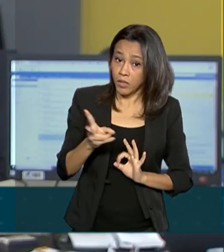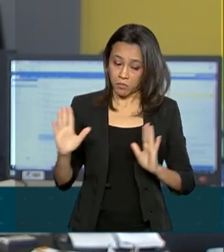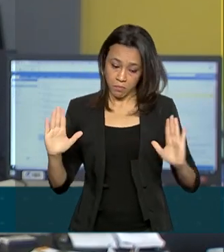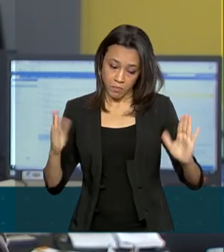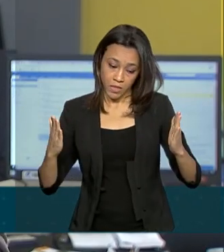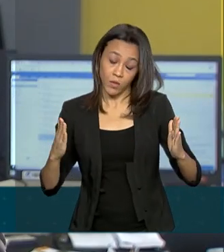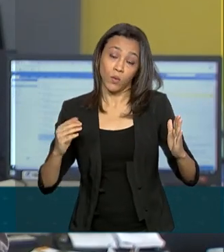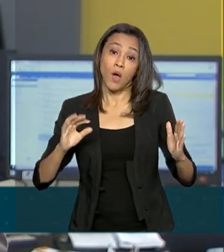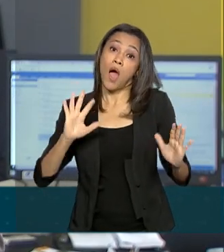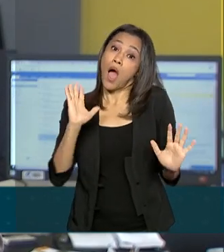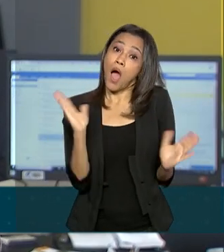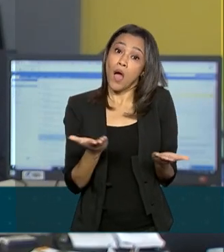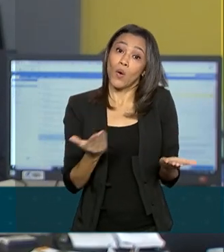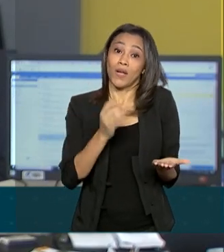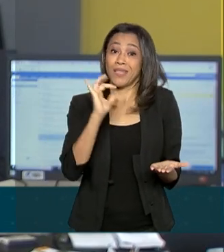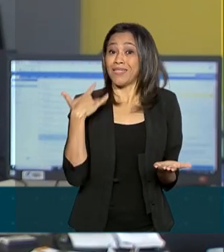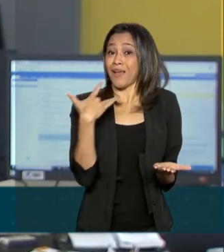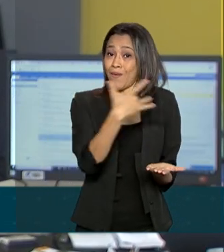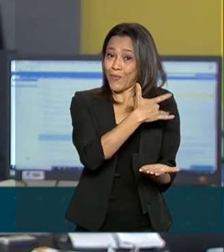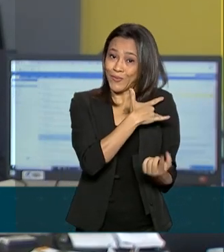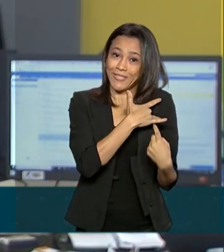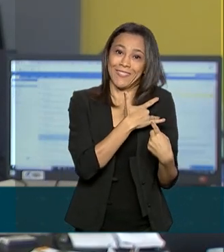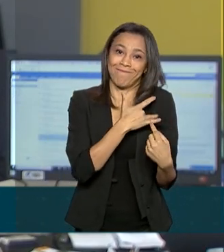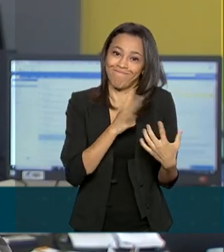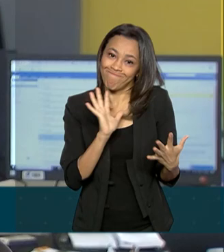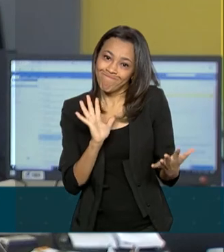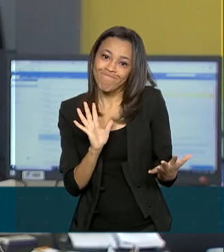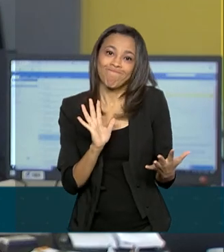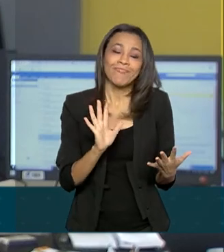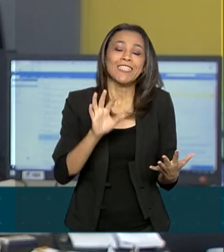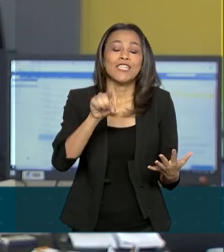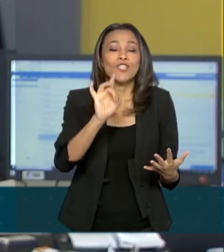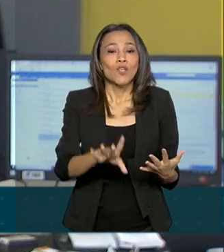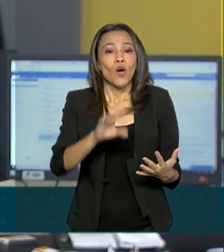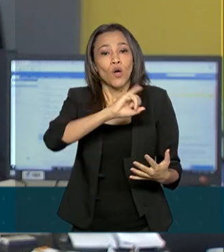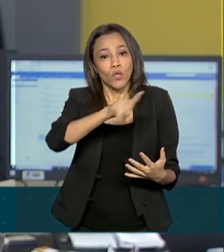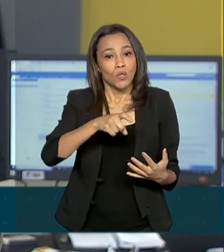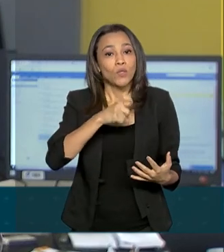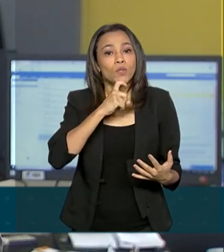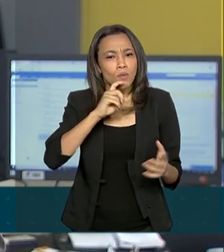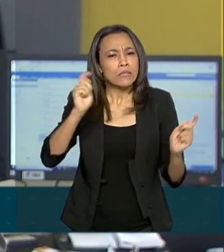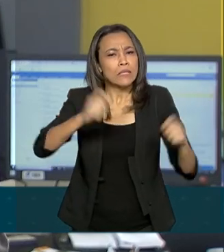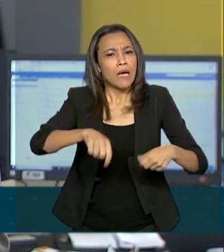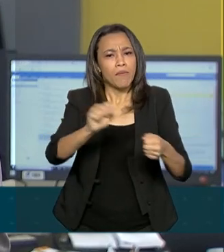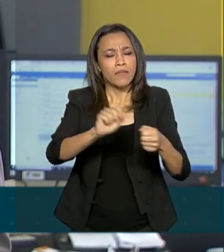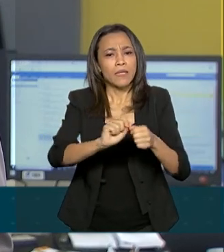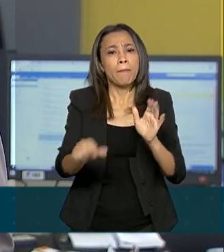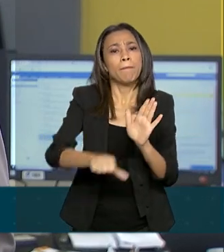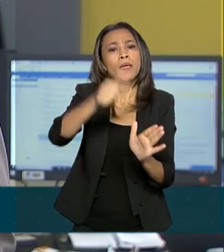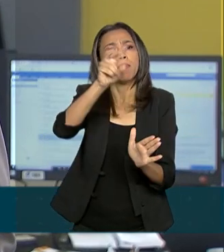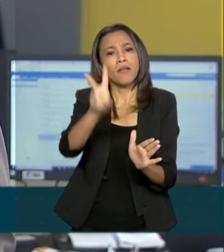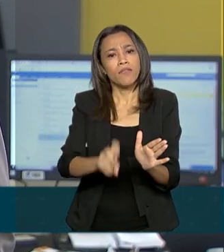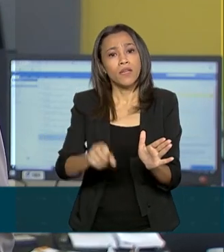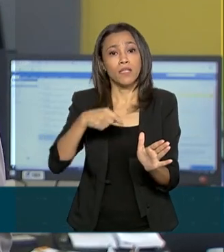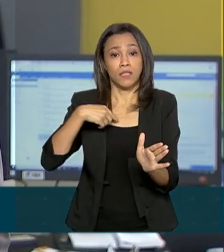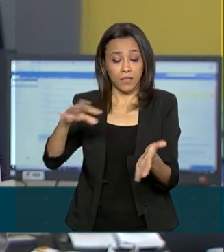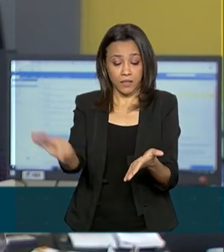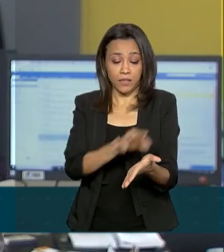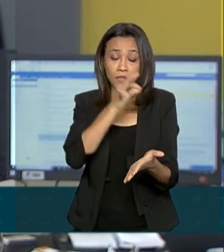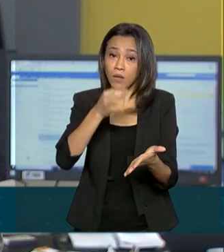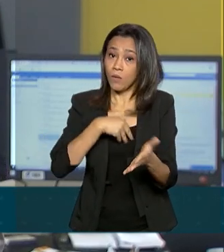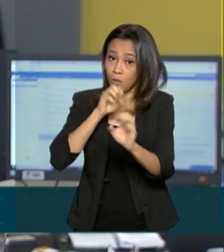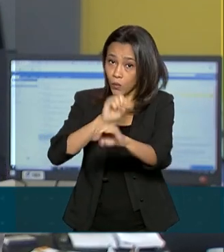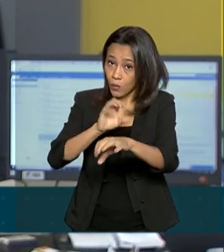exceção é para os cursos da área de saúde. Lembrando que a partir de julho será possível fazer pela primeira vez a inscrição para cursos de